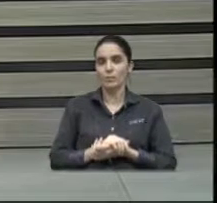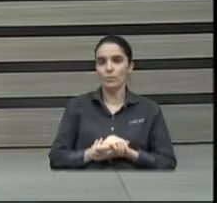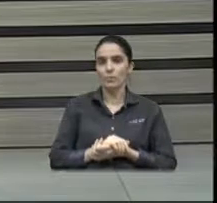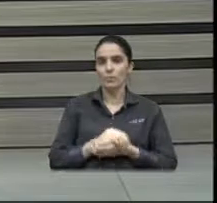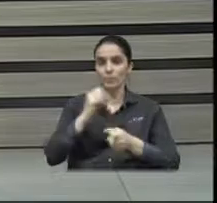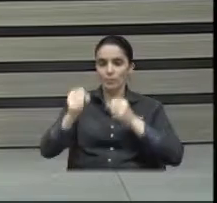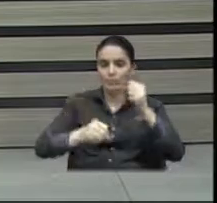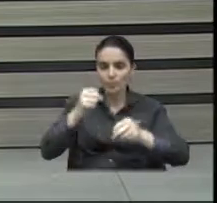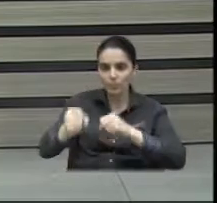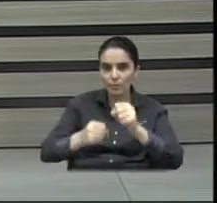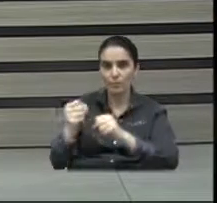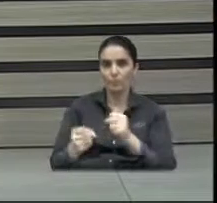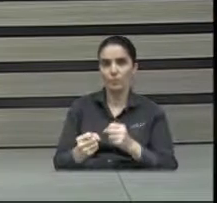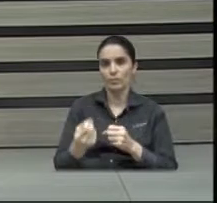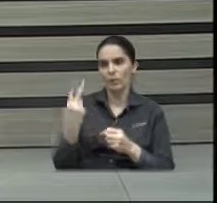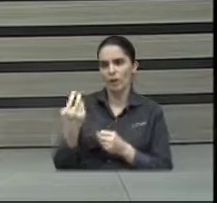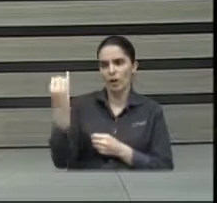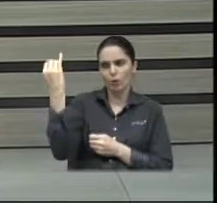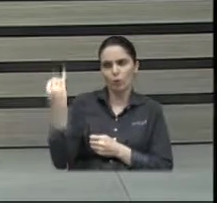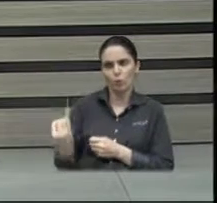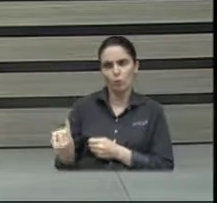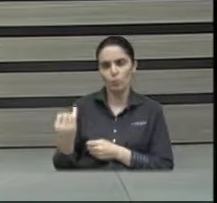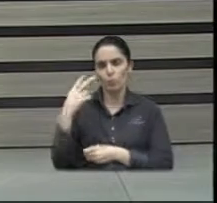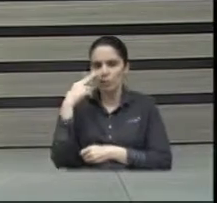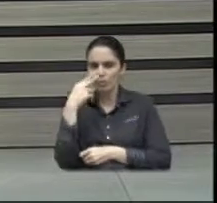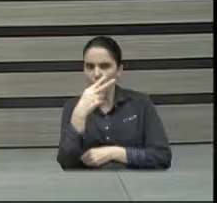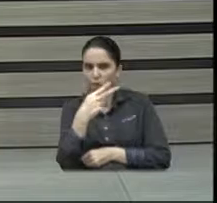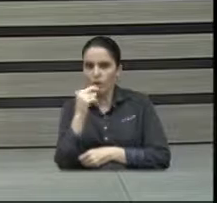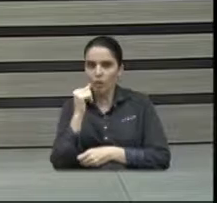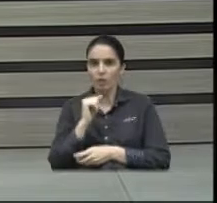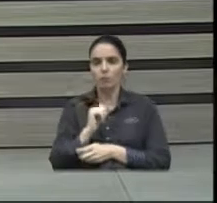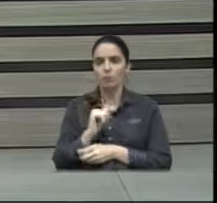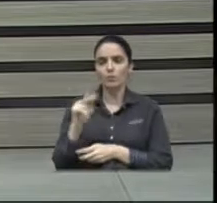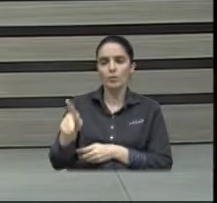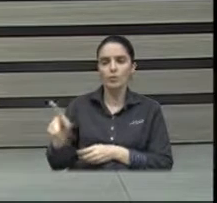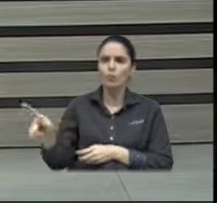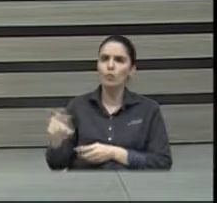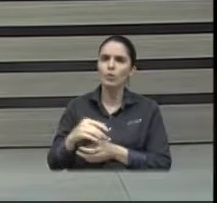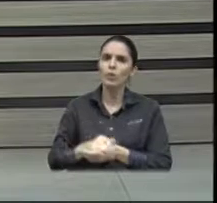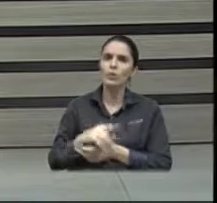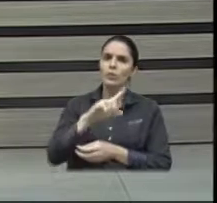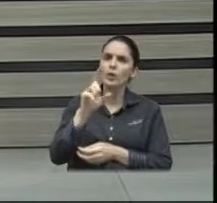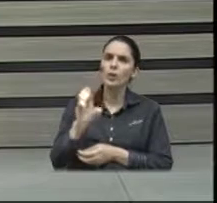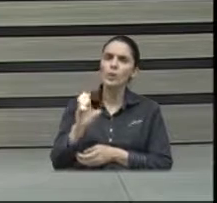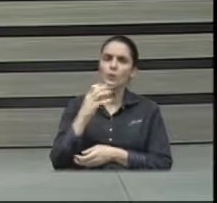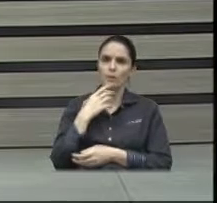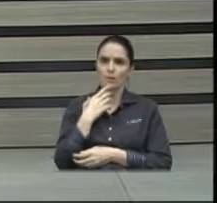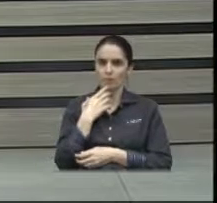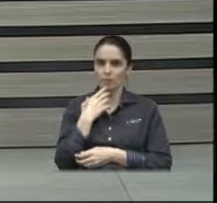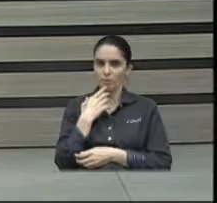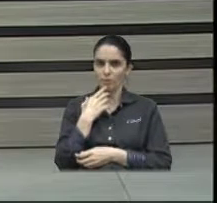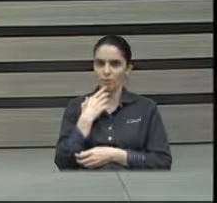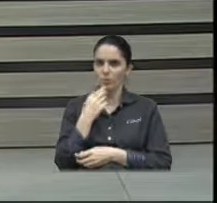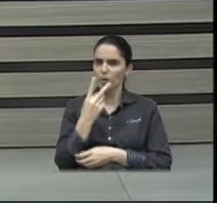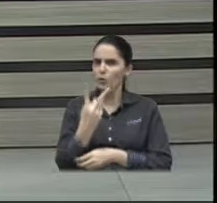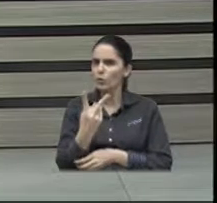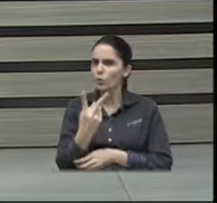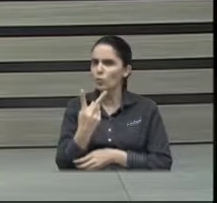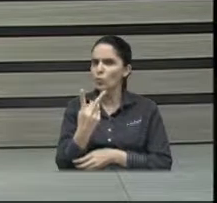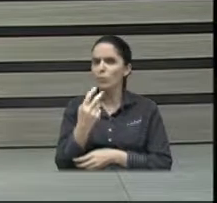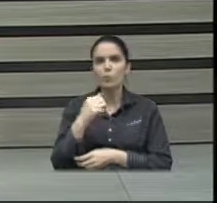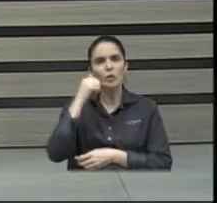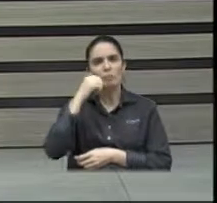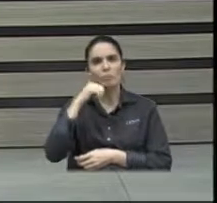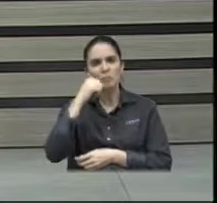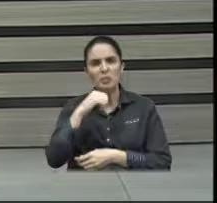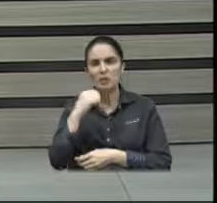treinando sob o olhar do professor Germano. E eu pensava, aonde que vão chegar essas 2 meninas, magricelas